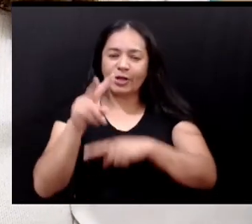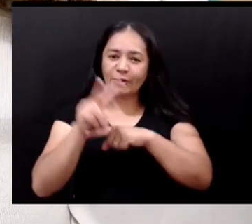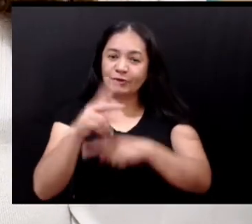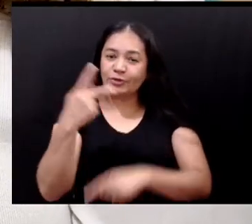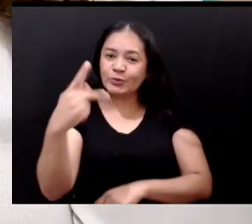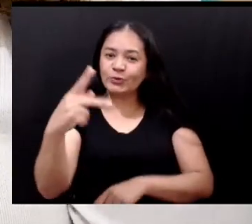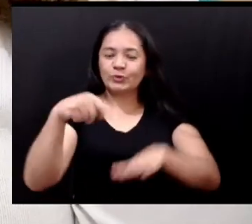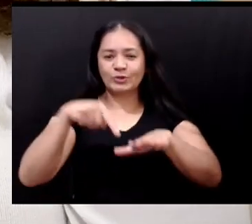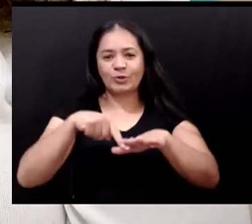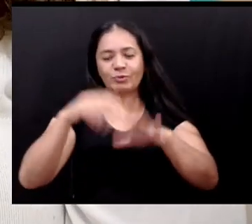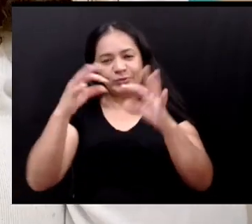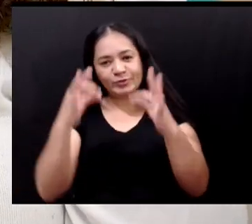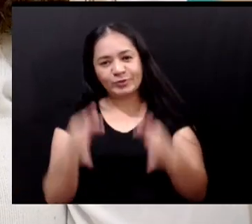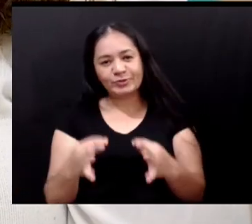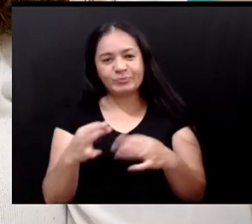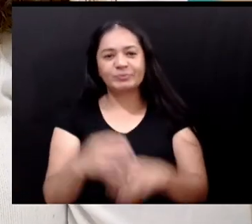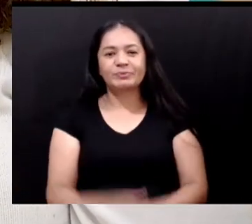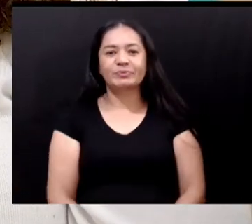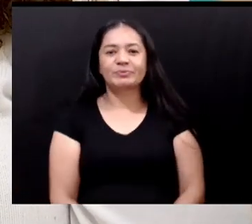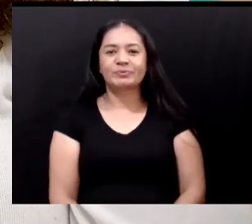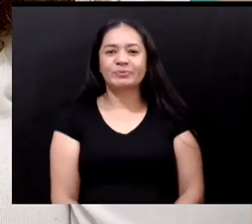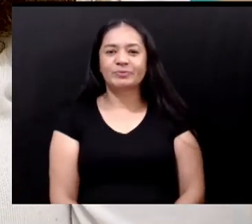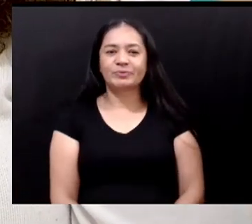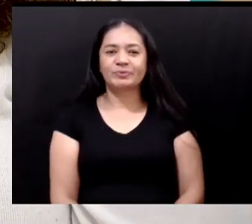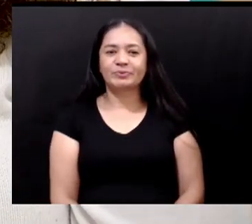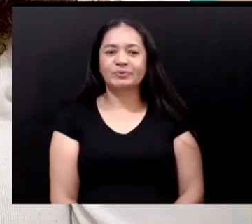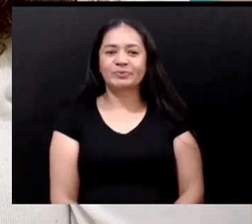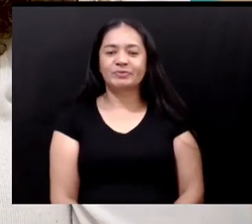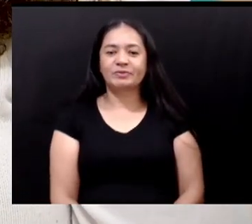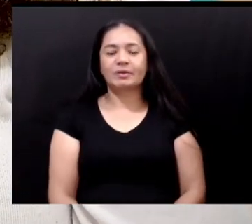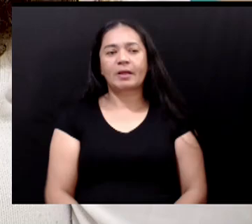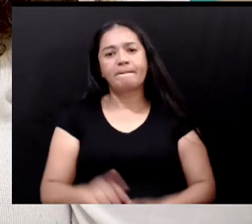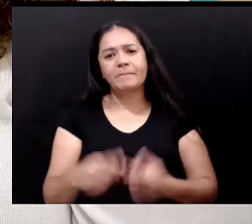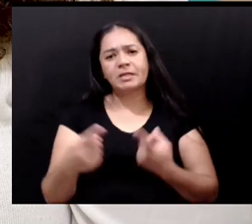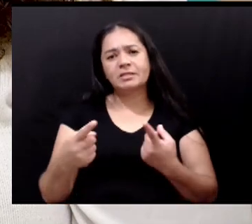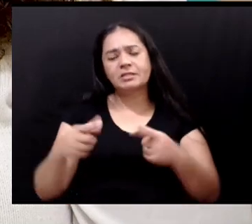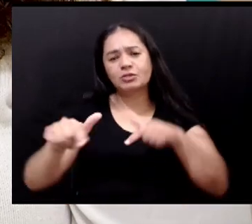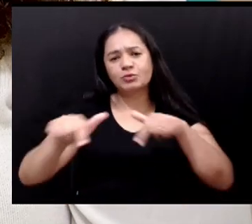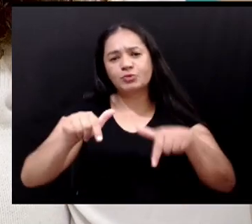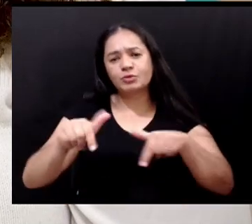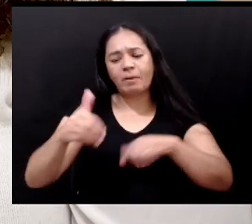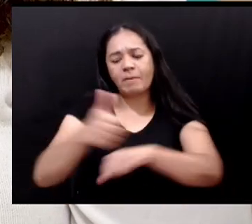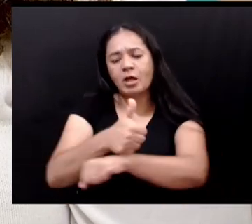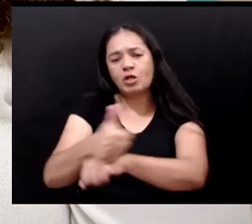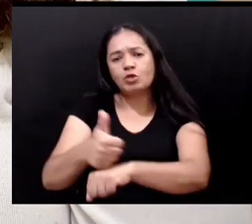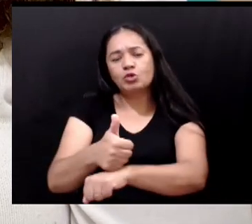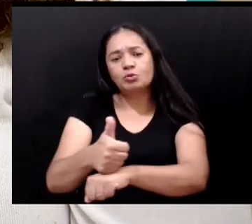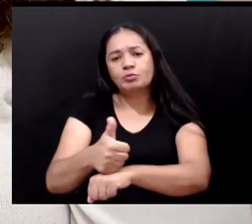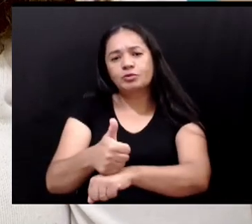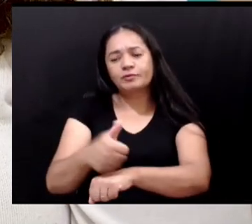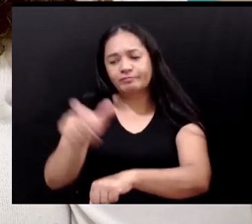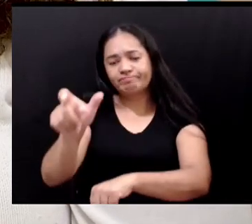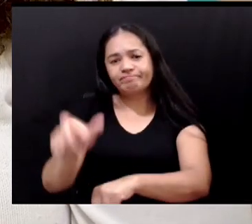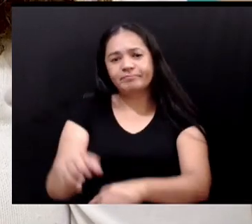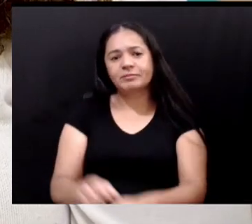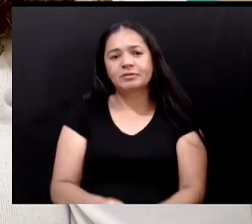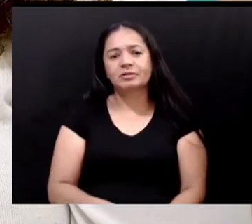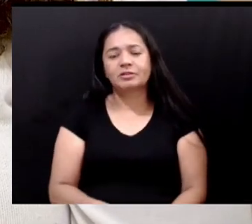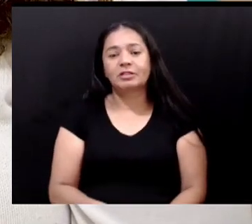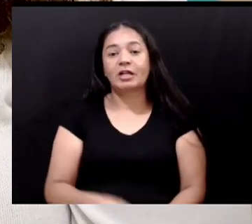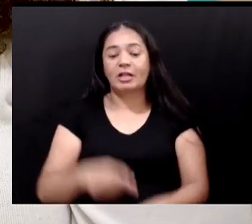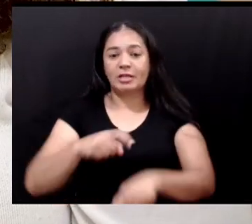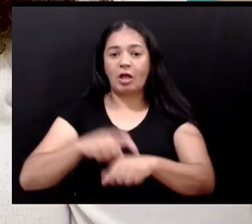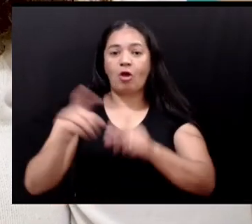correta. O trabalho do podólogo, né, enquanto ele está atendendo